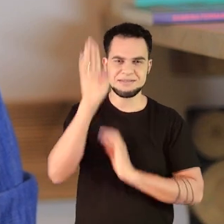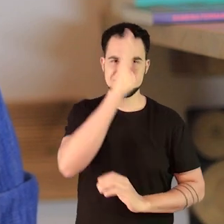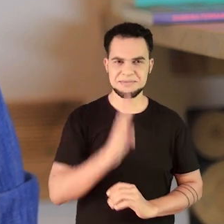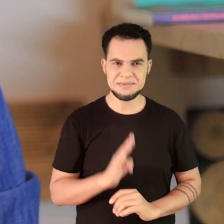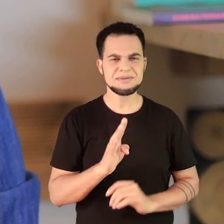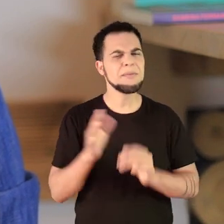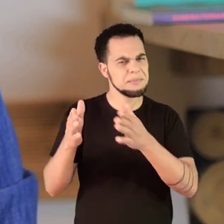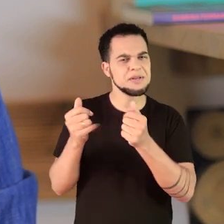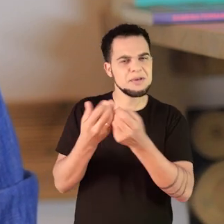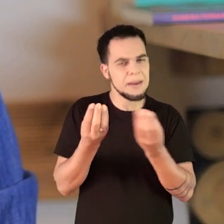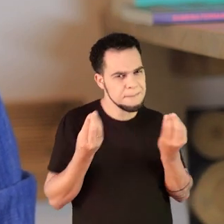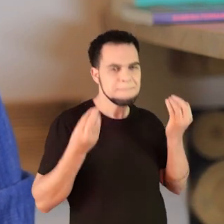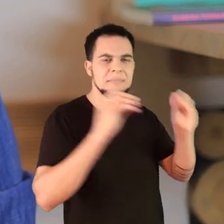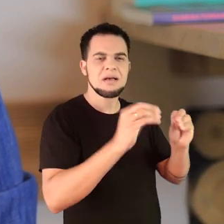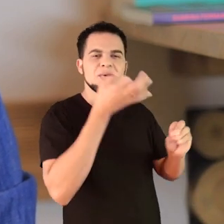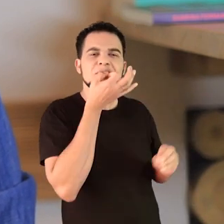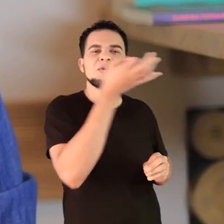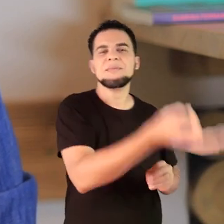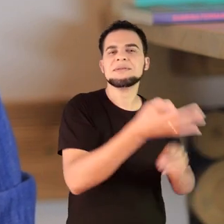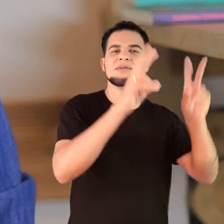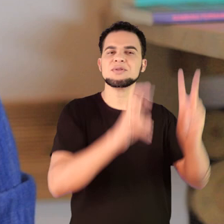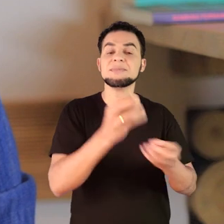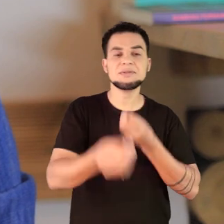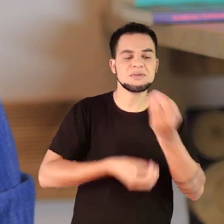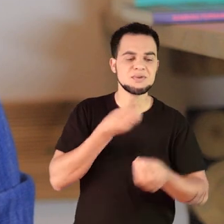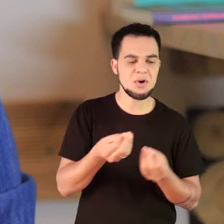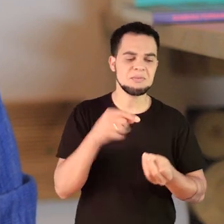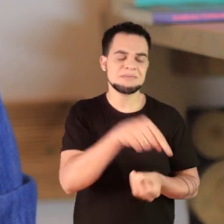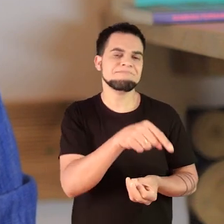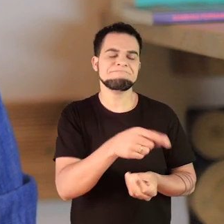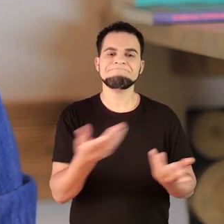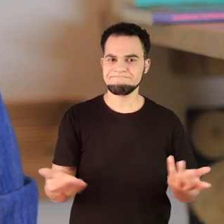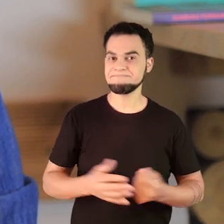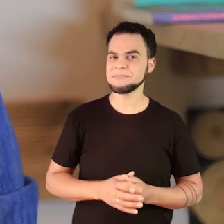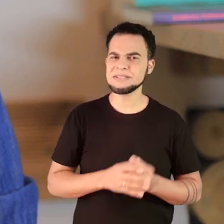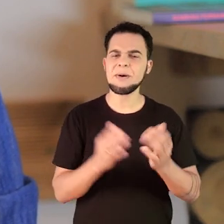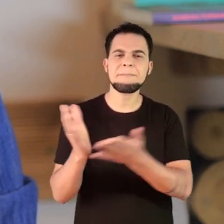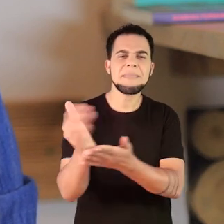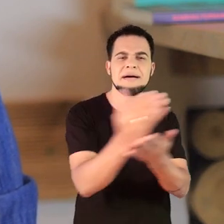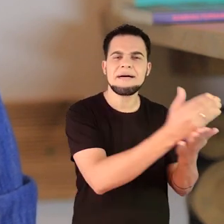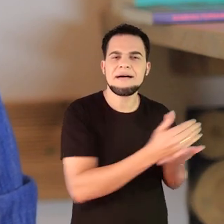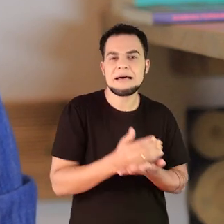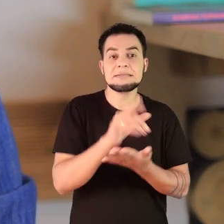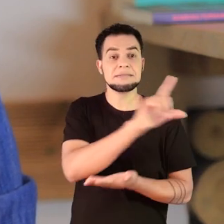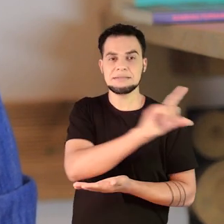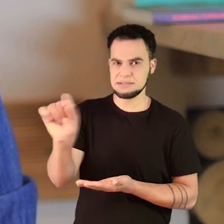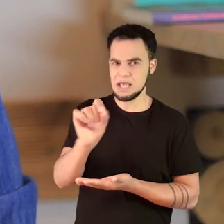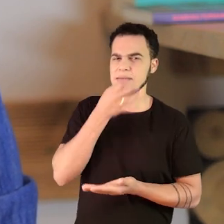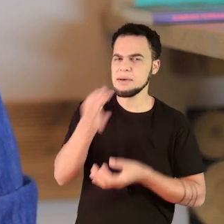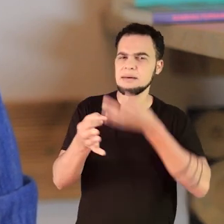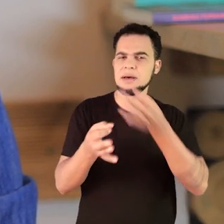no Brasil deixassem um pequeno comentário sobre como isso tem sido para elas. A gente recolheu pouco mais de